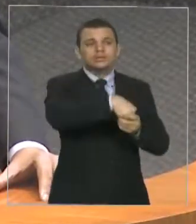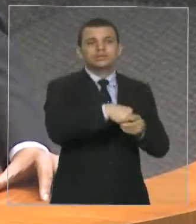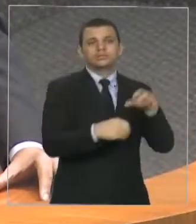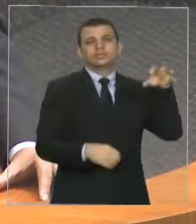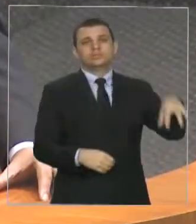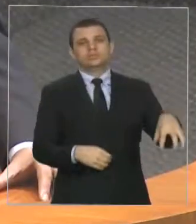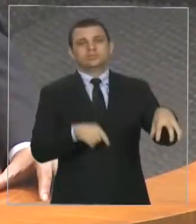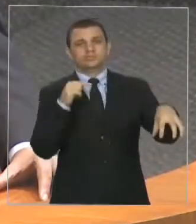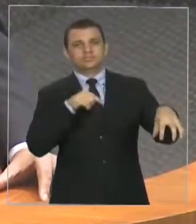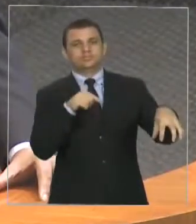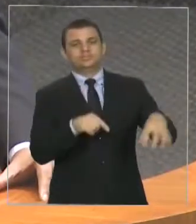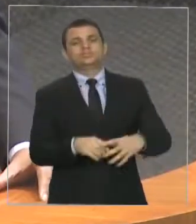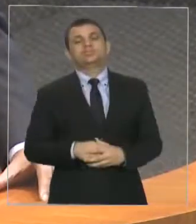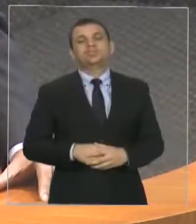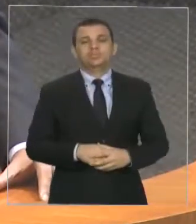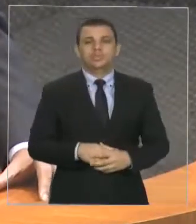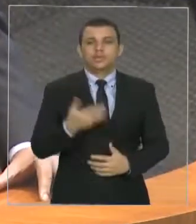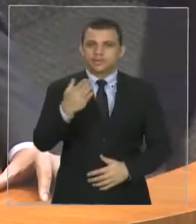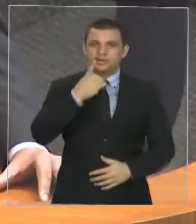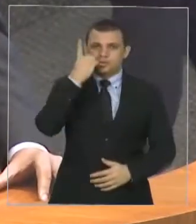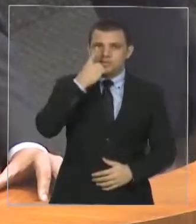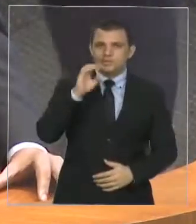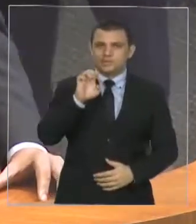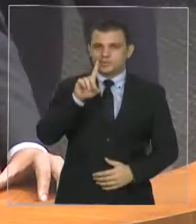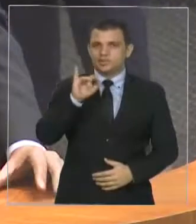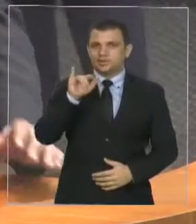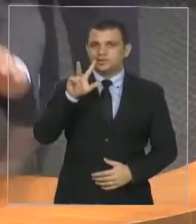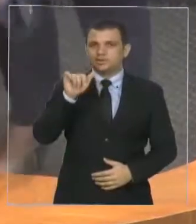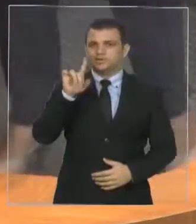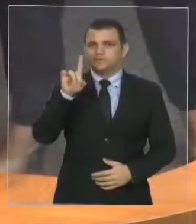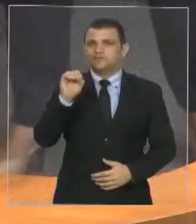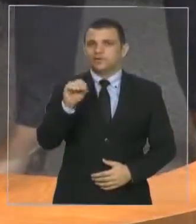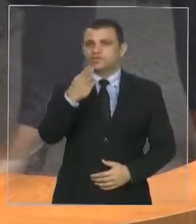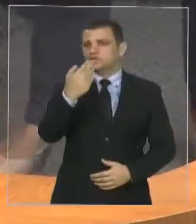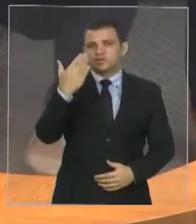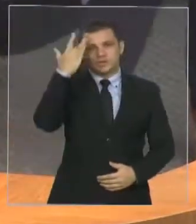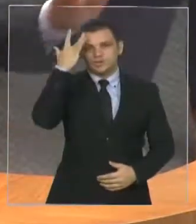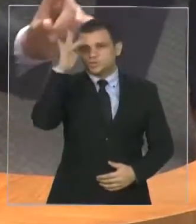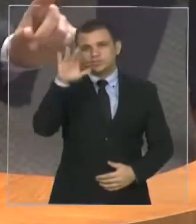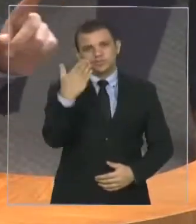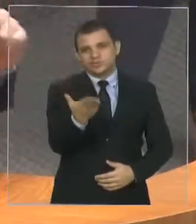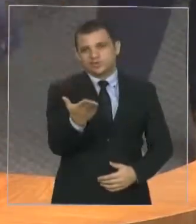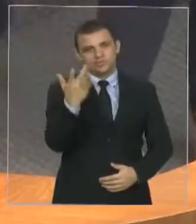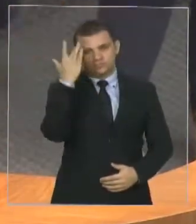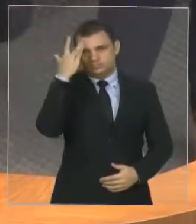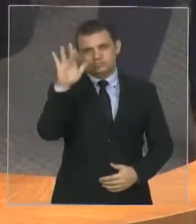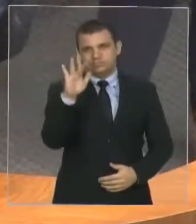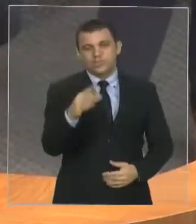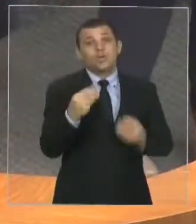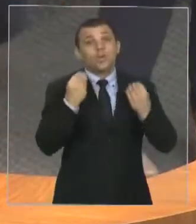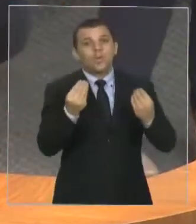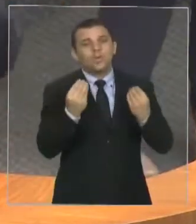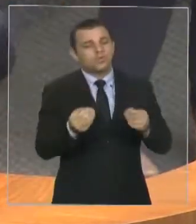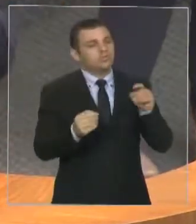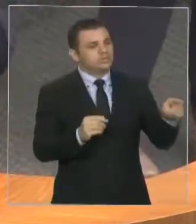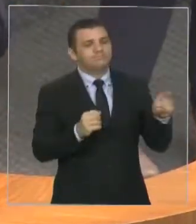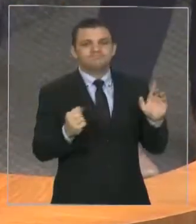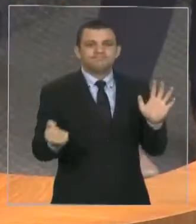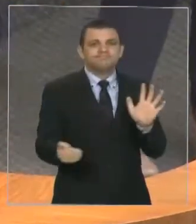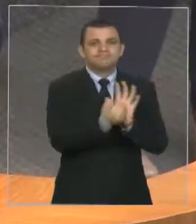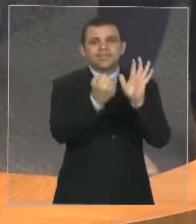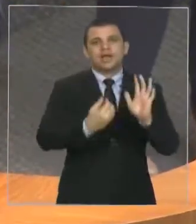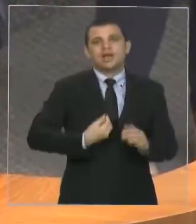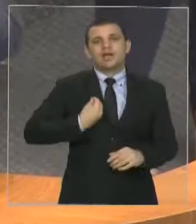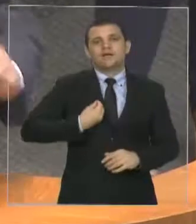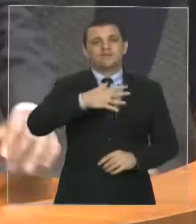povoado. Deputado Adivaldo Holanda, Vossa Excelência não faz ideia do impacto que isso tem